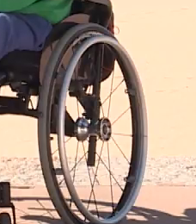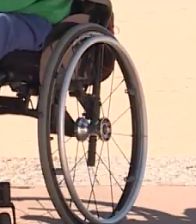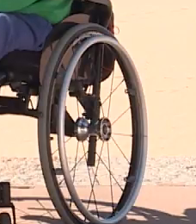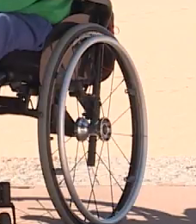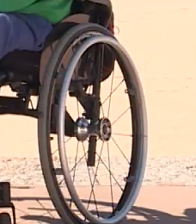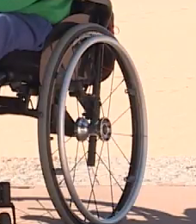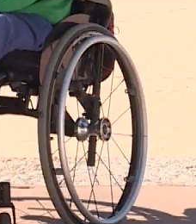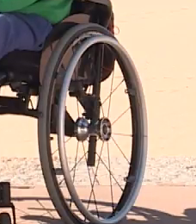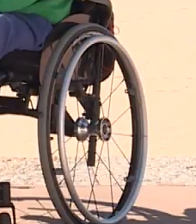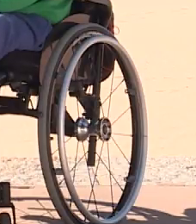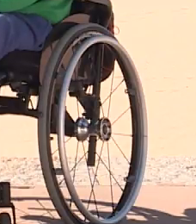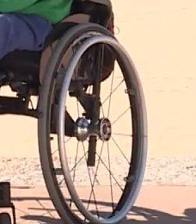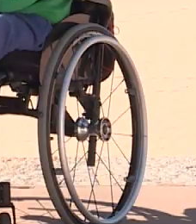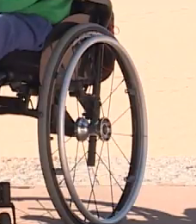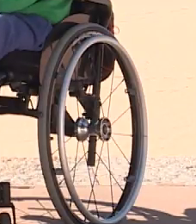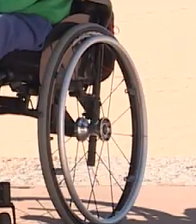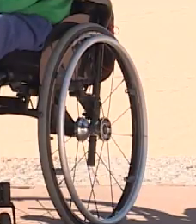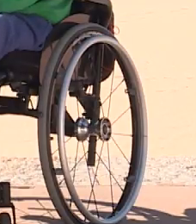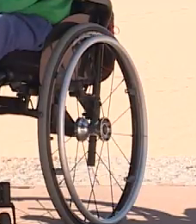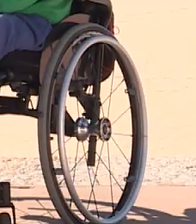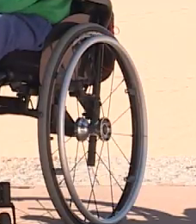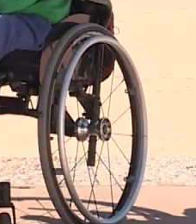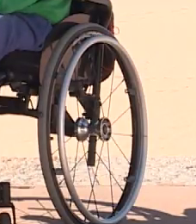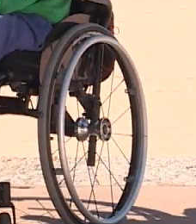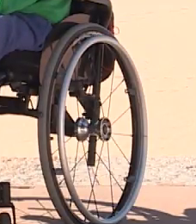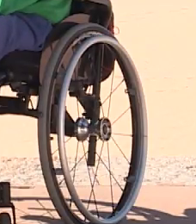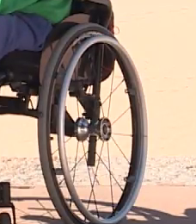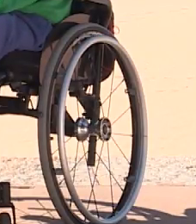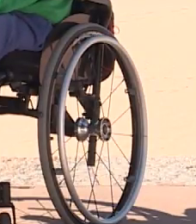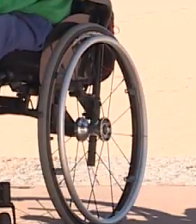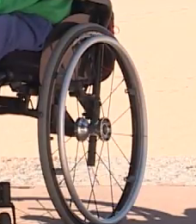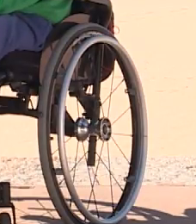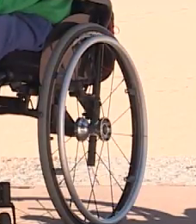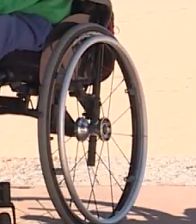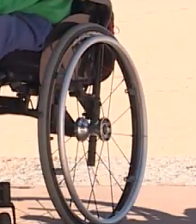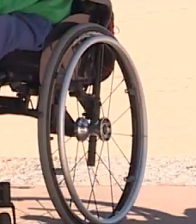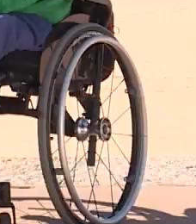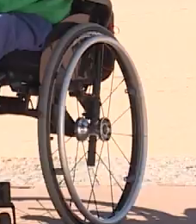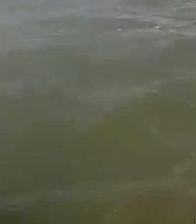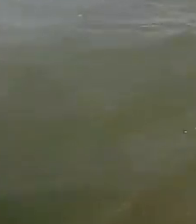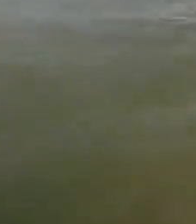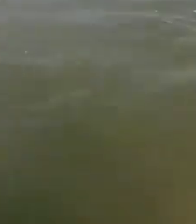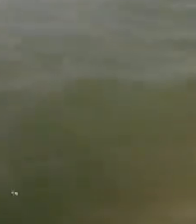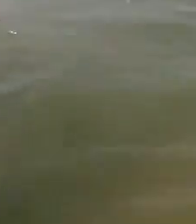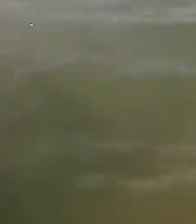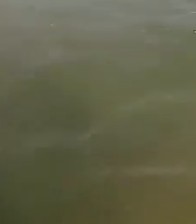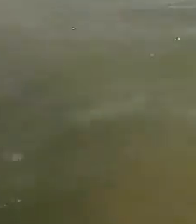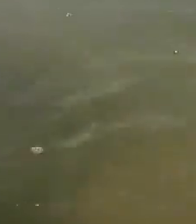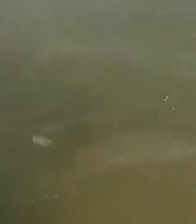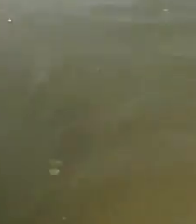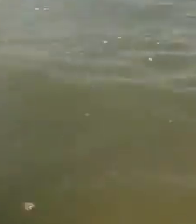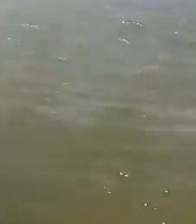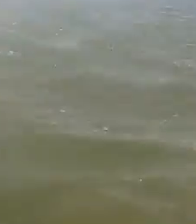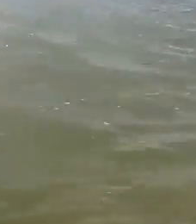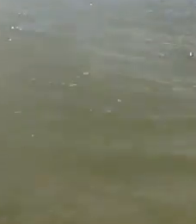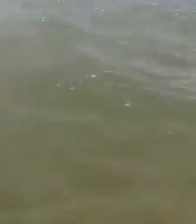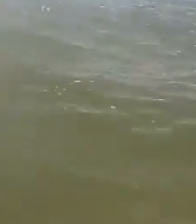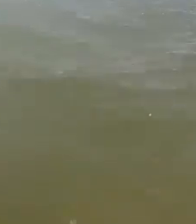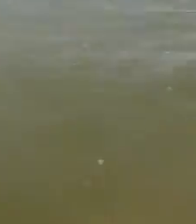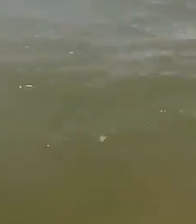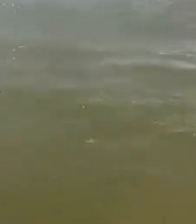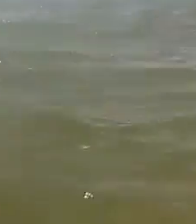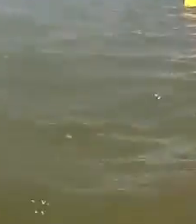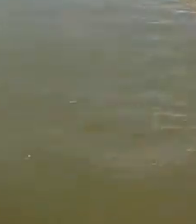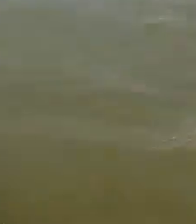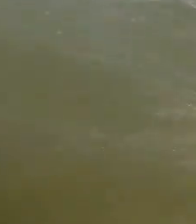tantos surfistas e ter essa distinção. Mas é como eu digo, esse prémio não é só meu, esse prémio é todos os voluntários da minha associação. Zé